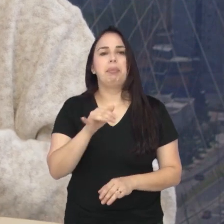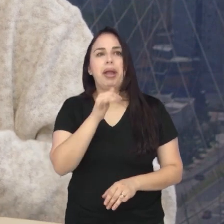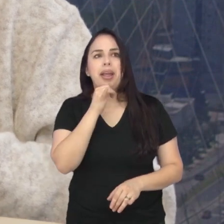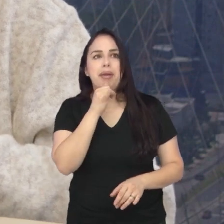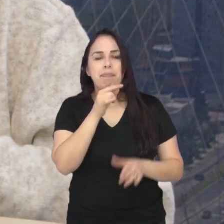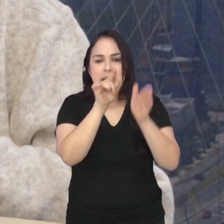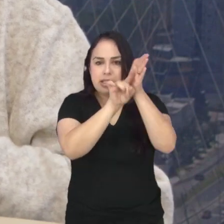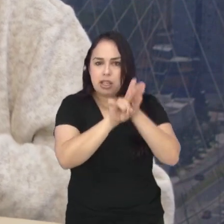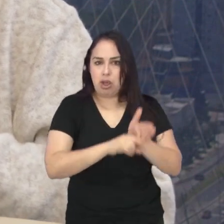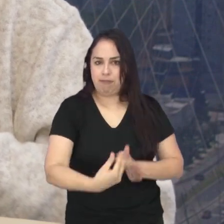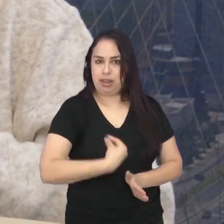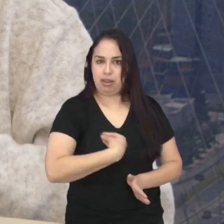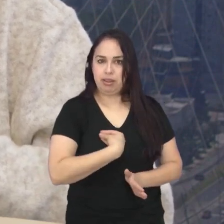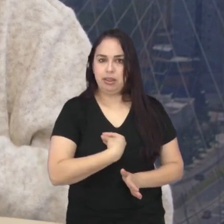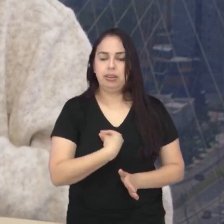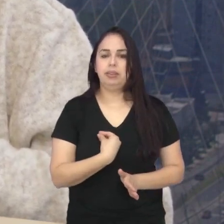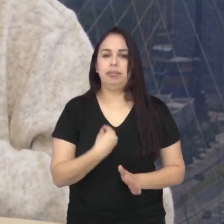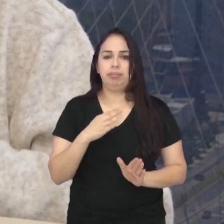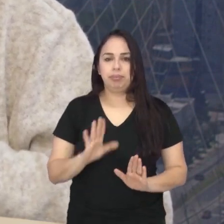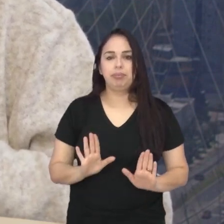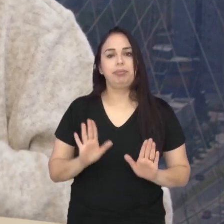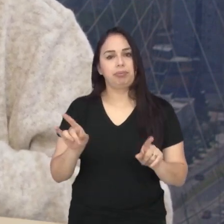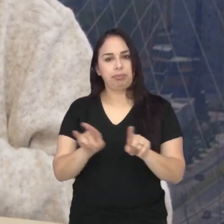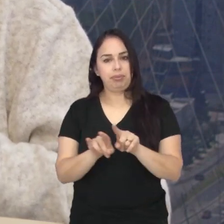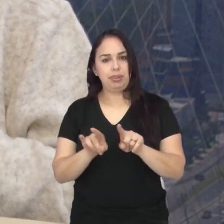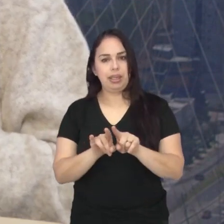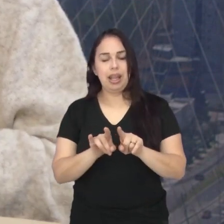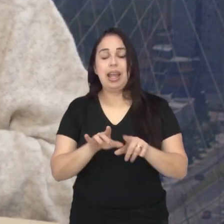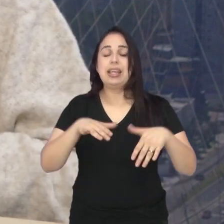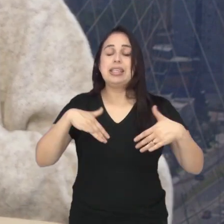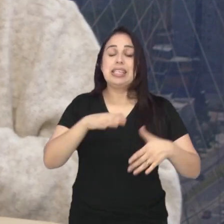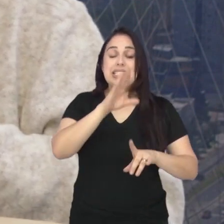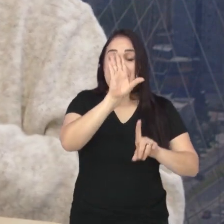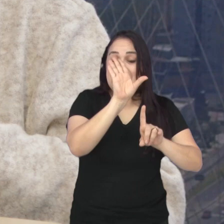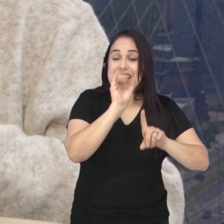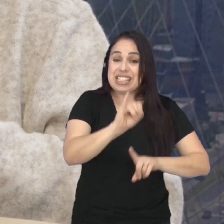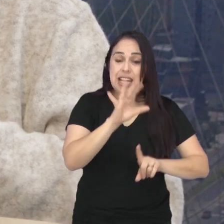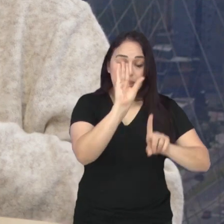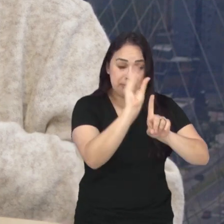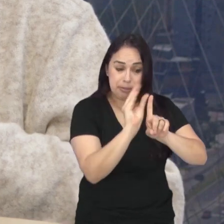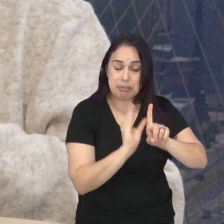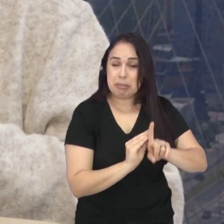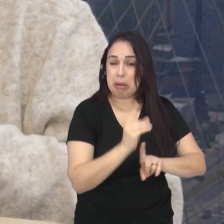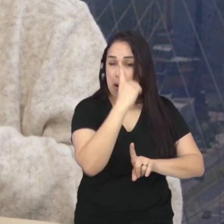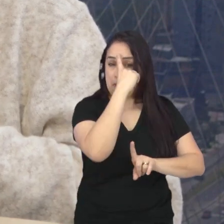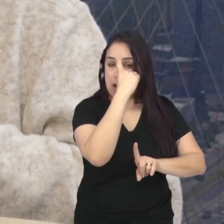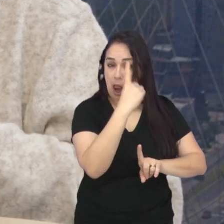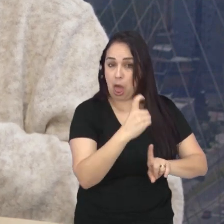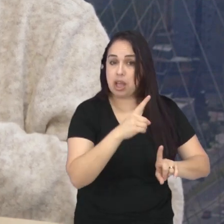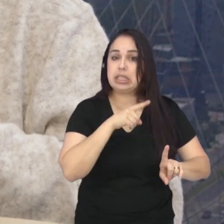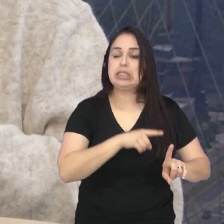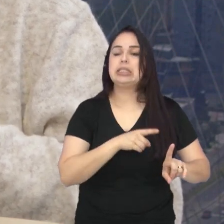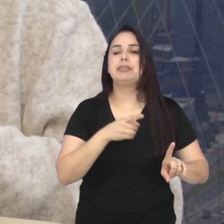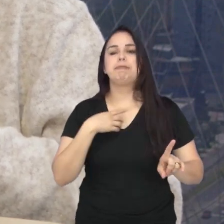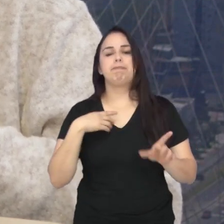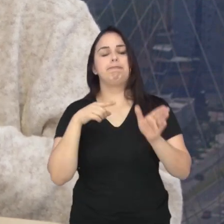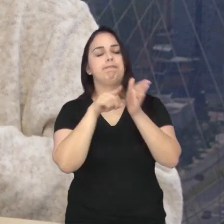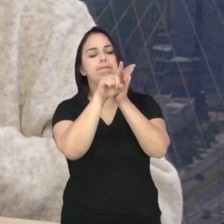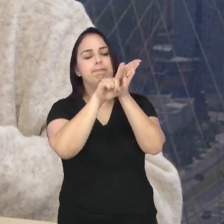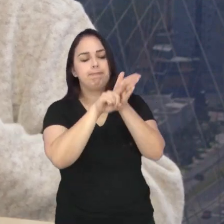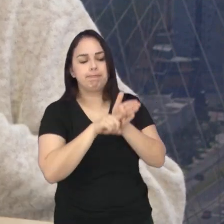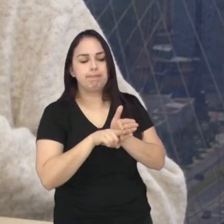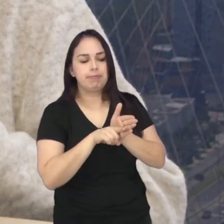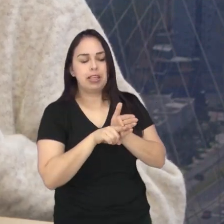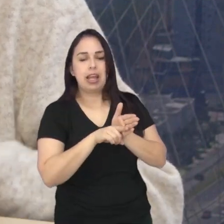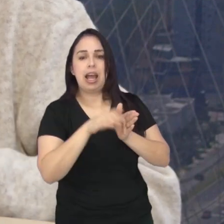partir de 3 salários mínimos, eles não atendem. Mas esse filtro, ele não se aplica quando a mulher está em situação de violência doméstica. Então, ainda